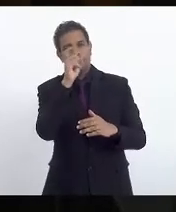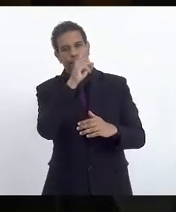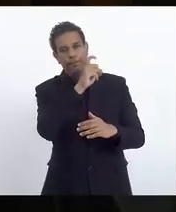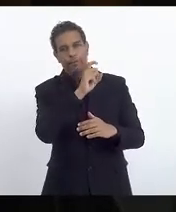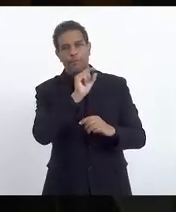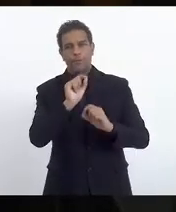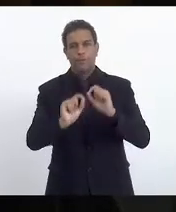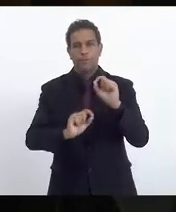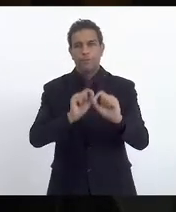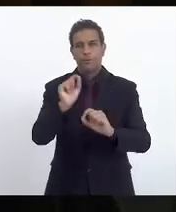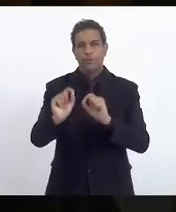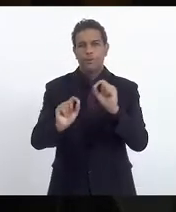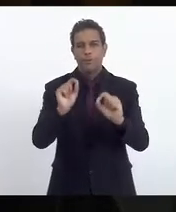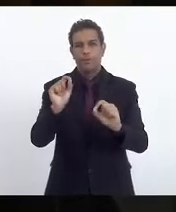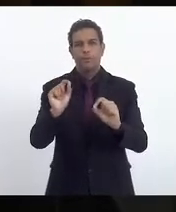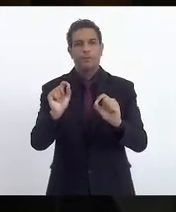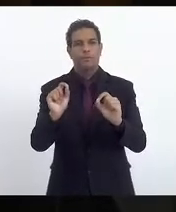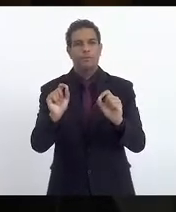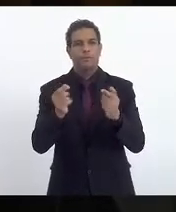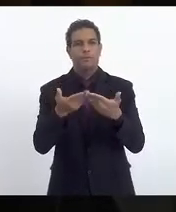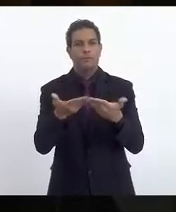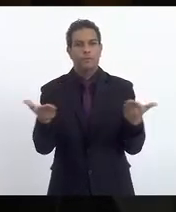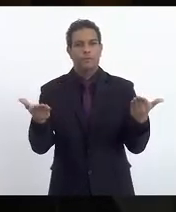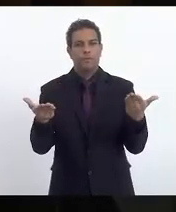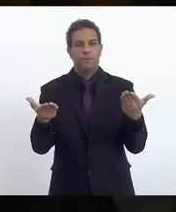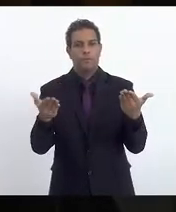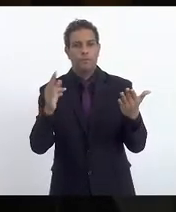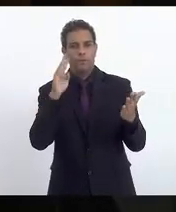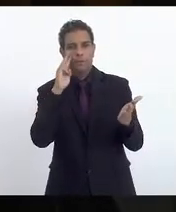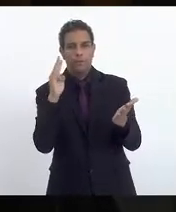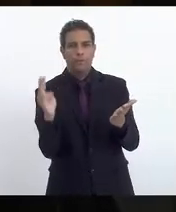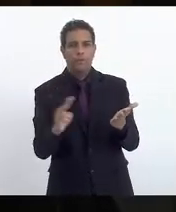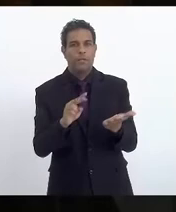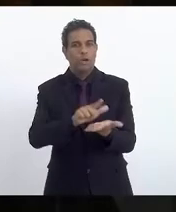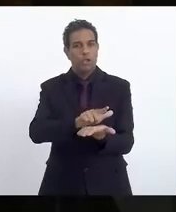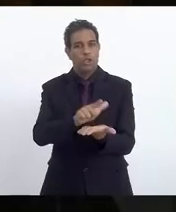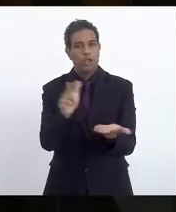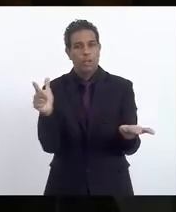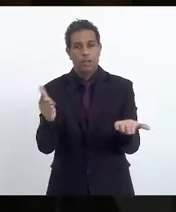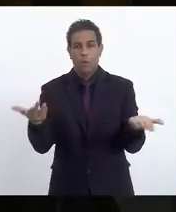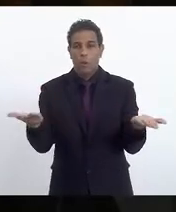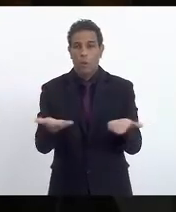senhora presidente e ao ler os jornais hoje